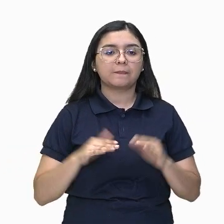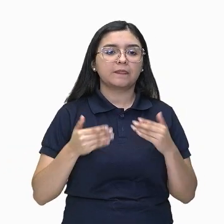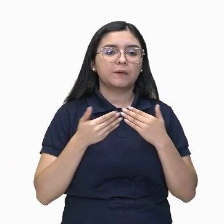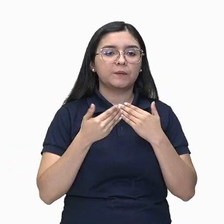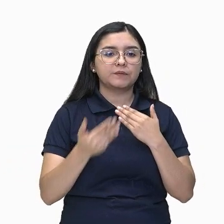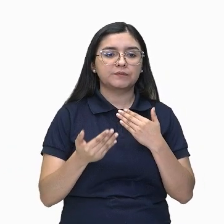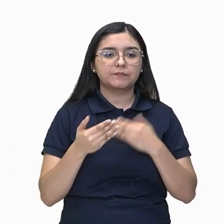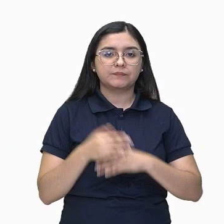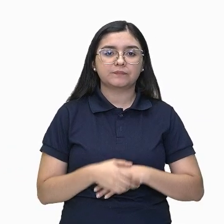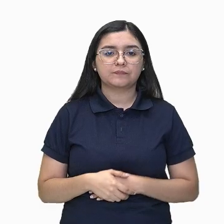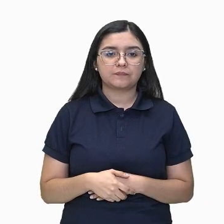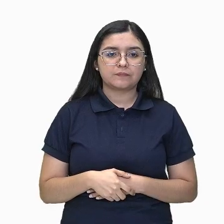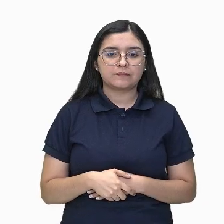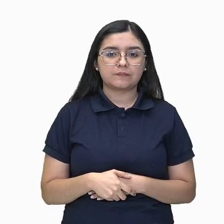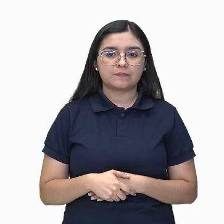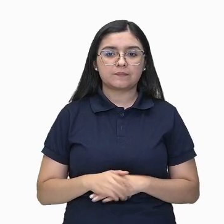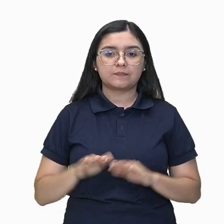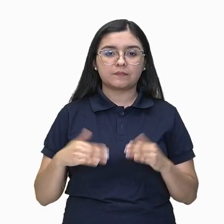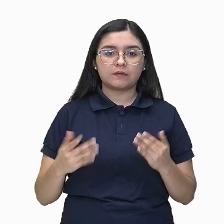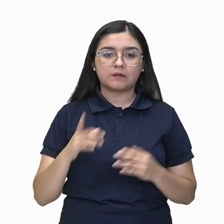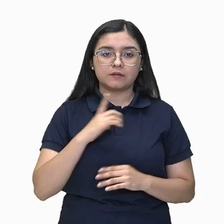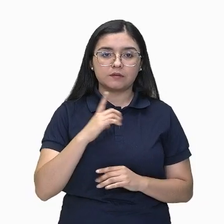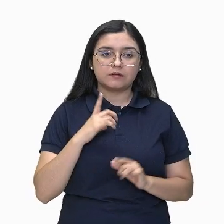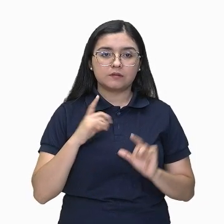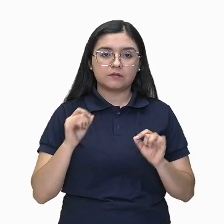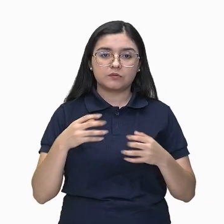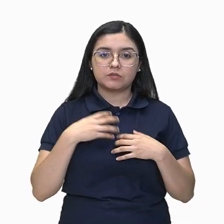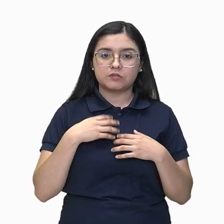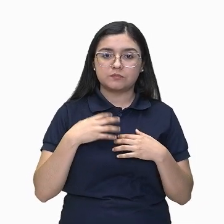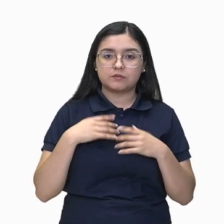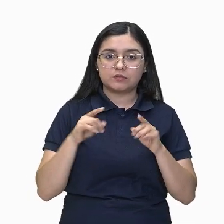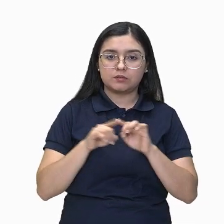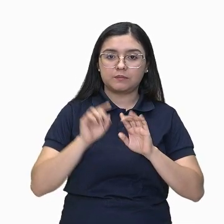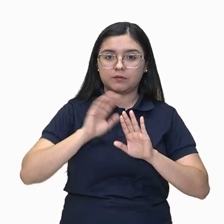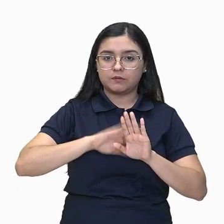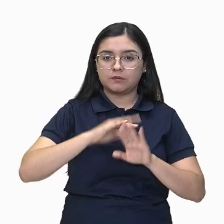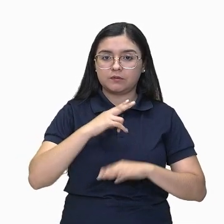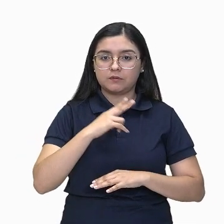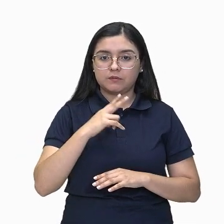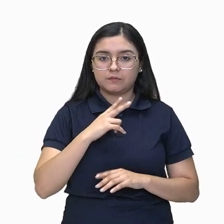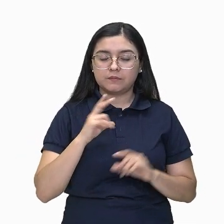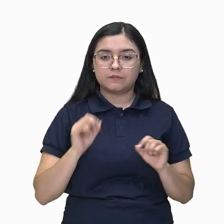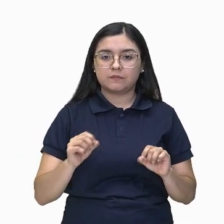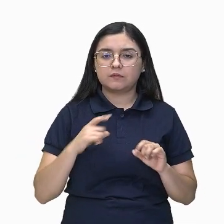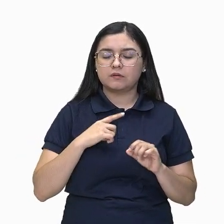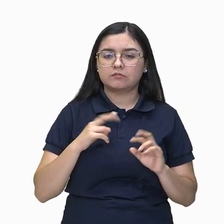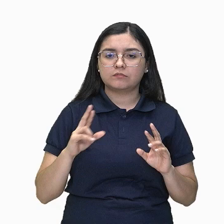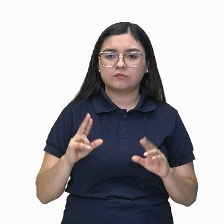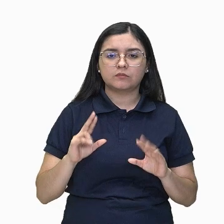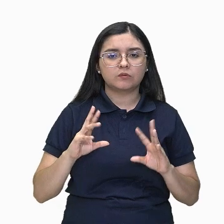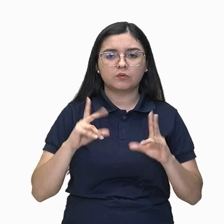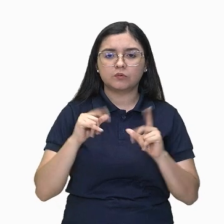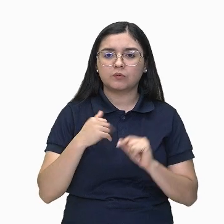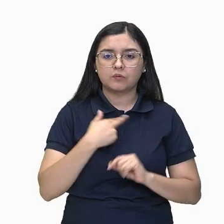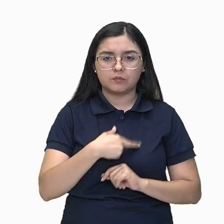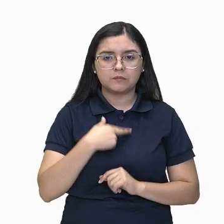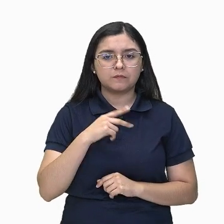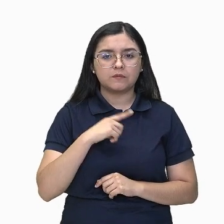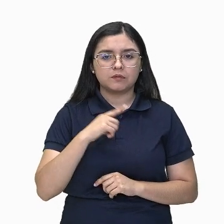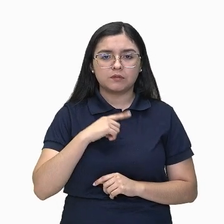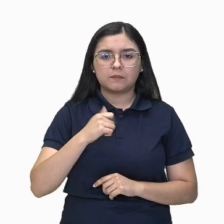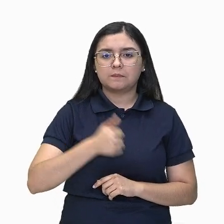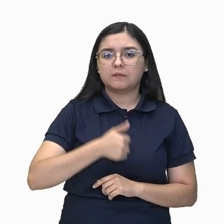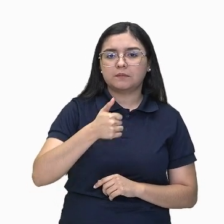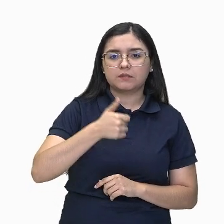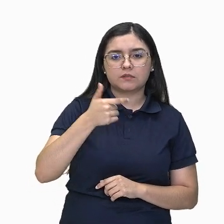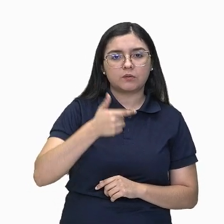continuando, nós temos aí o sentimentalismo e subjetivismo. O sentimentalismo vai estar ao longo de todo o romantismo, seja na primeira, na